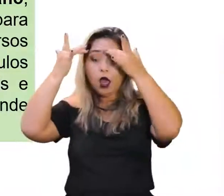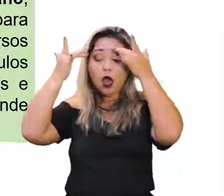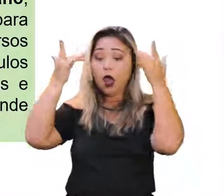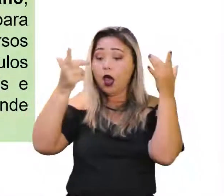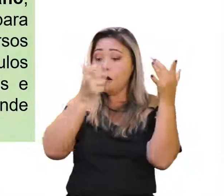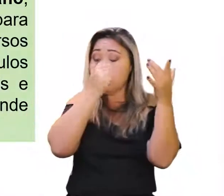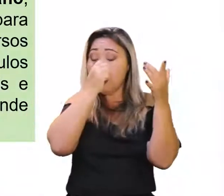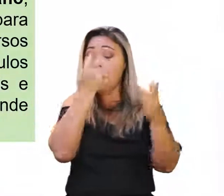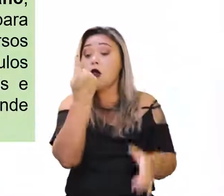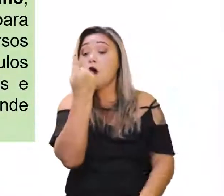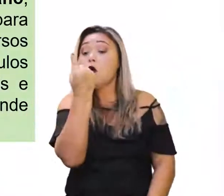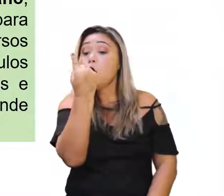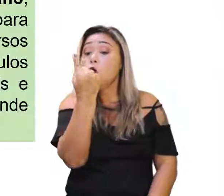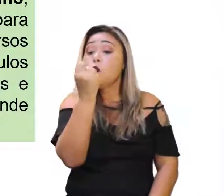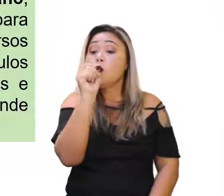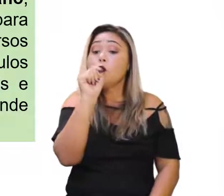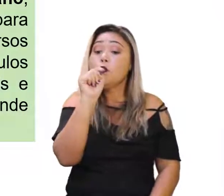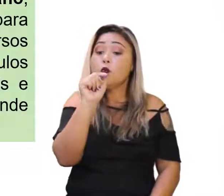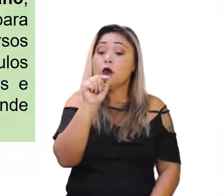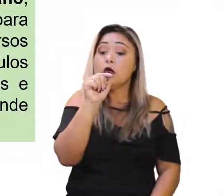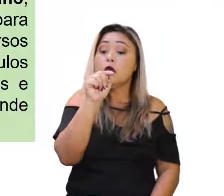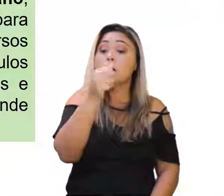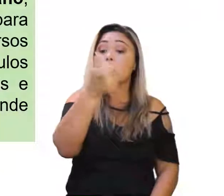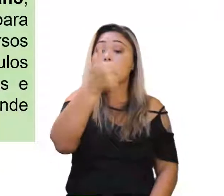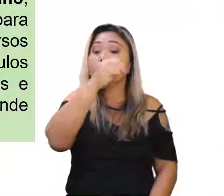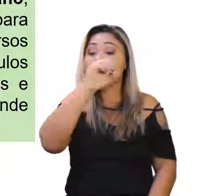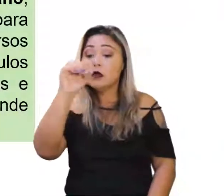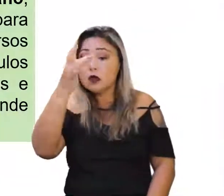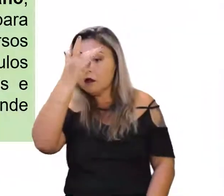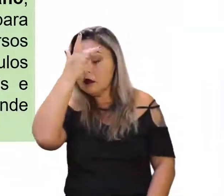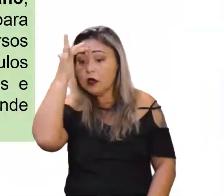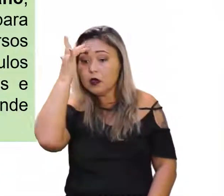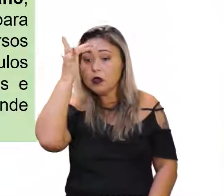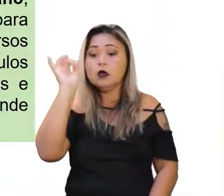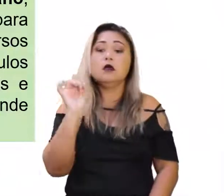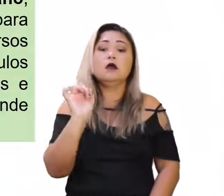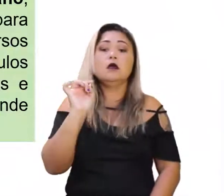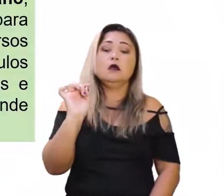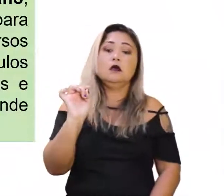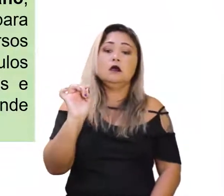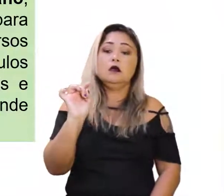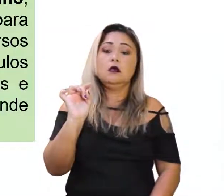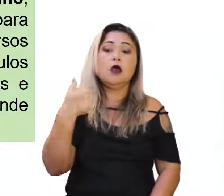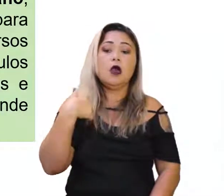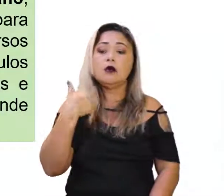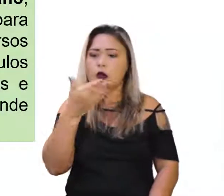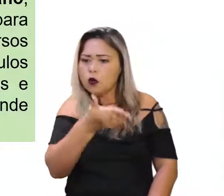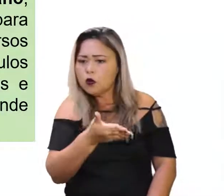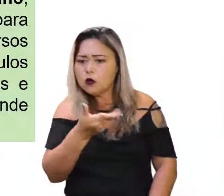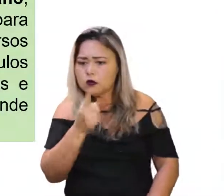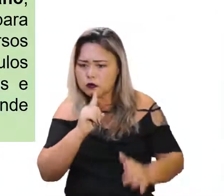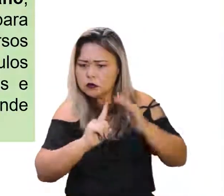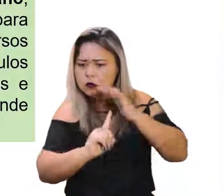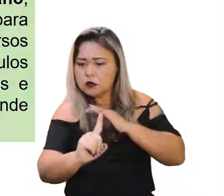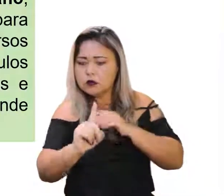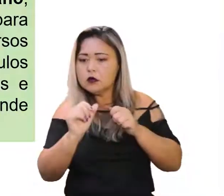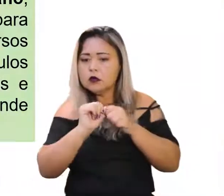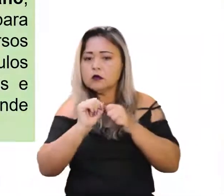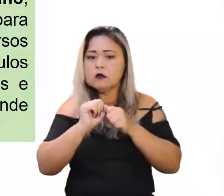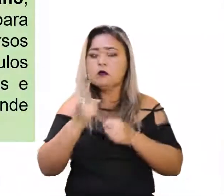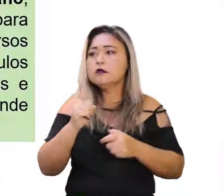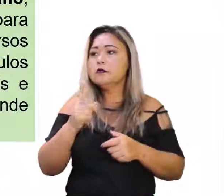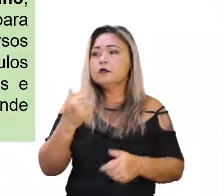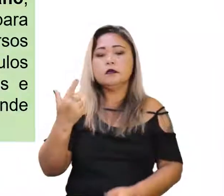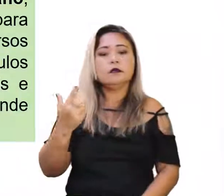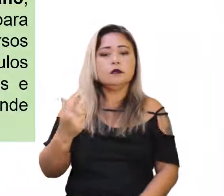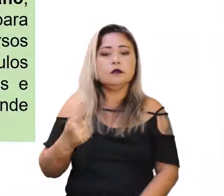esteve lá? Eu, infelizmente, ainda não. Não esteve? Não estive, mas Então, é uma promessa. Eu tenho pode ampliar a que imagem